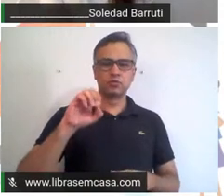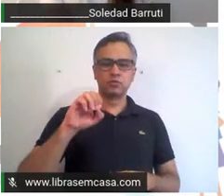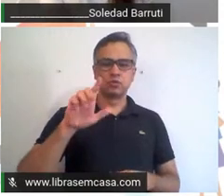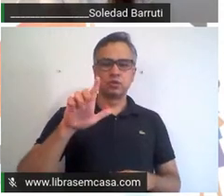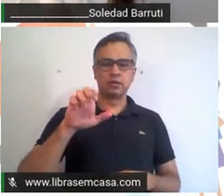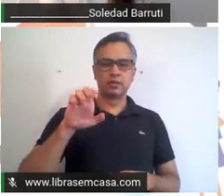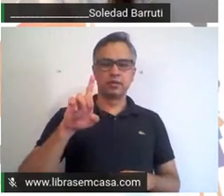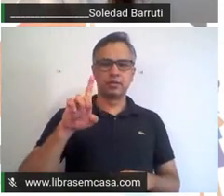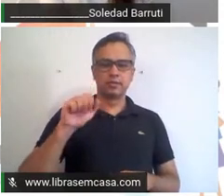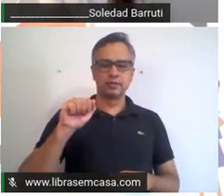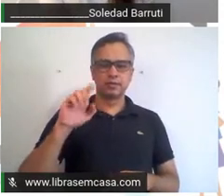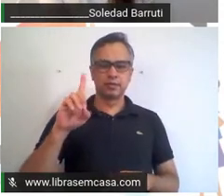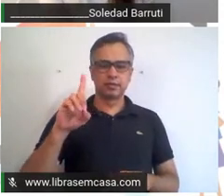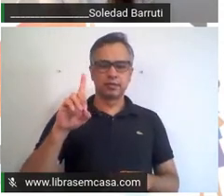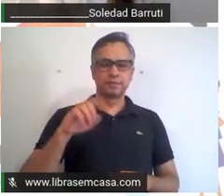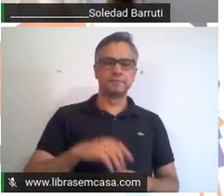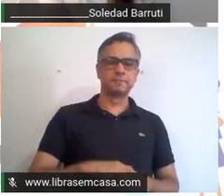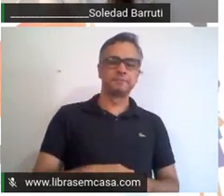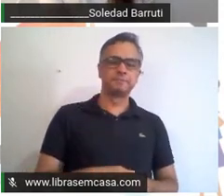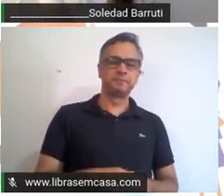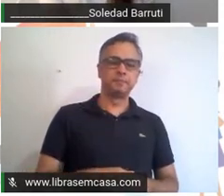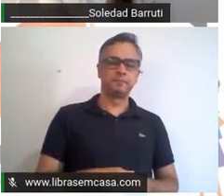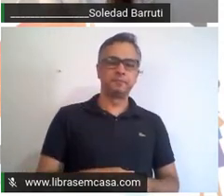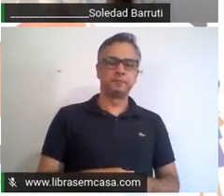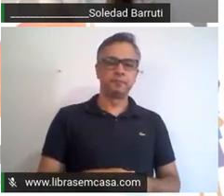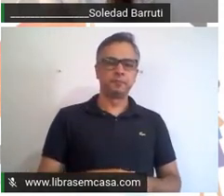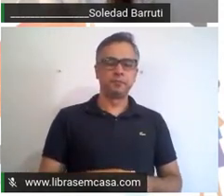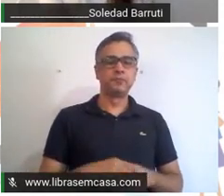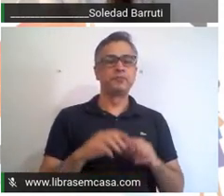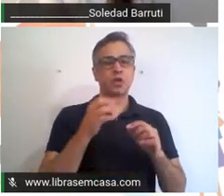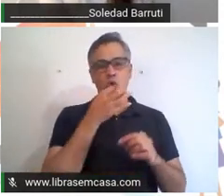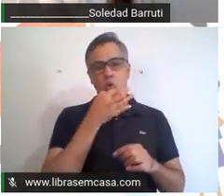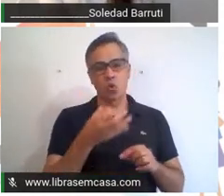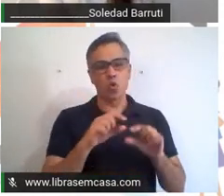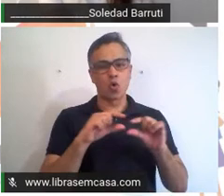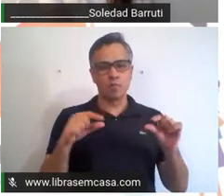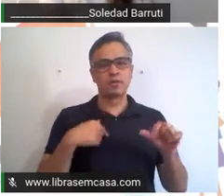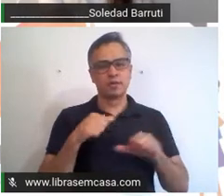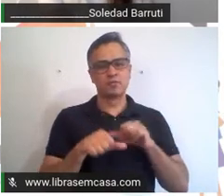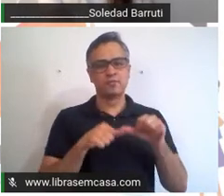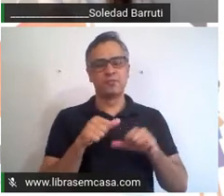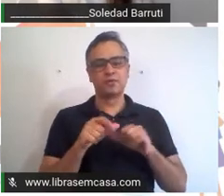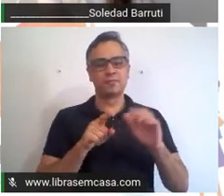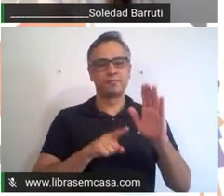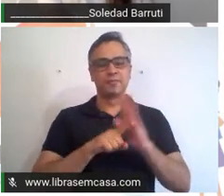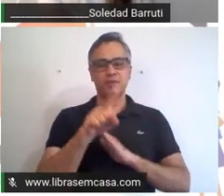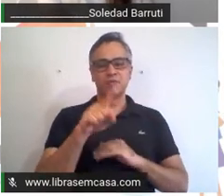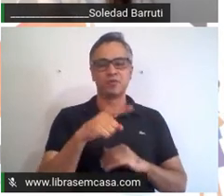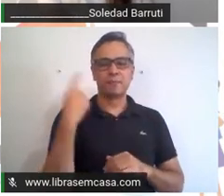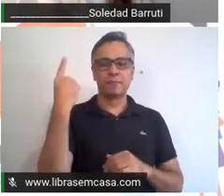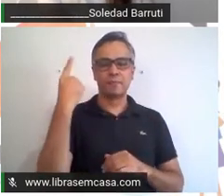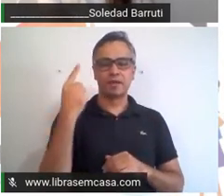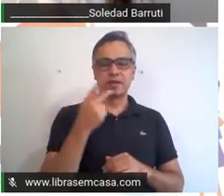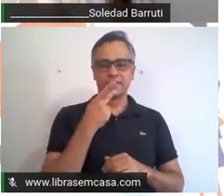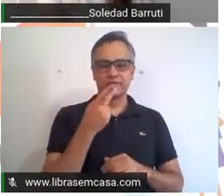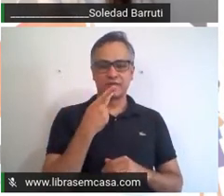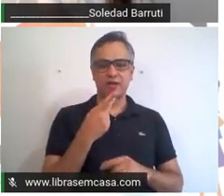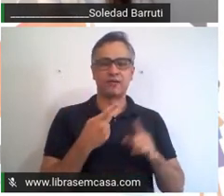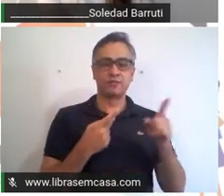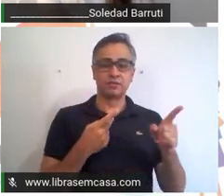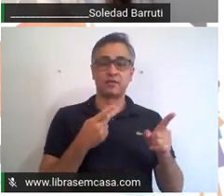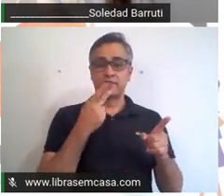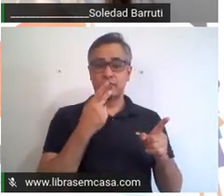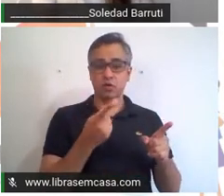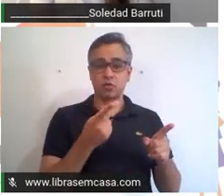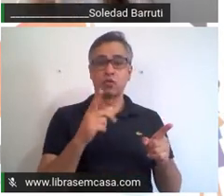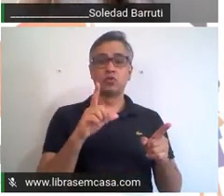Paulo, uma pergunta, na verdade foi um comentário que veio, que eu transformo em pergunta, que foi na sua primeira fala, quando você falou que as soluções,